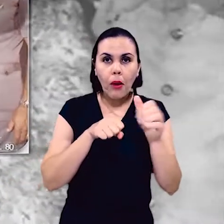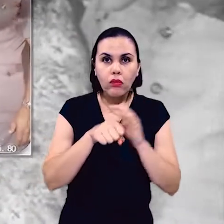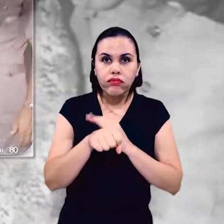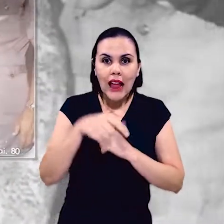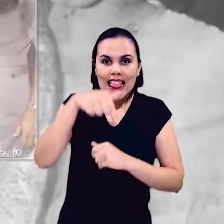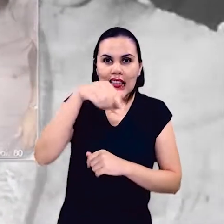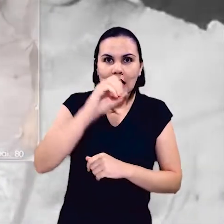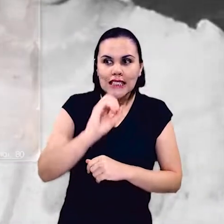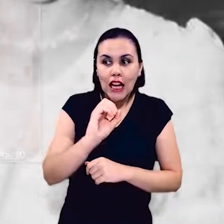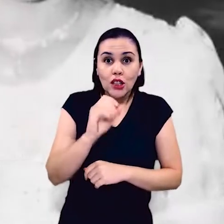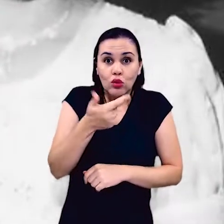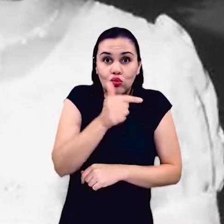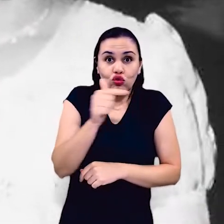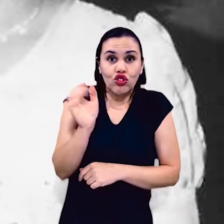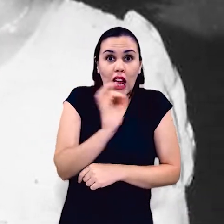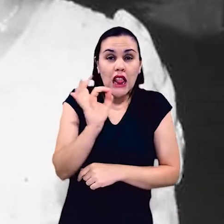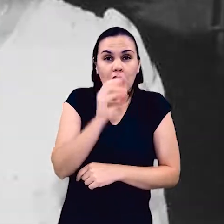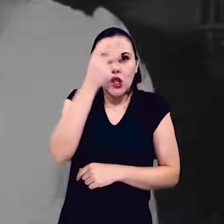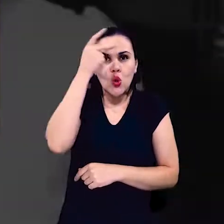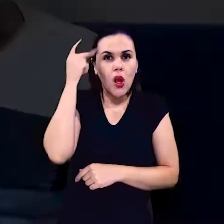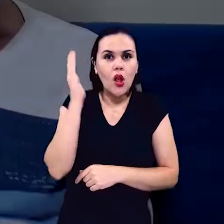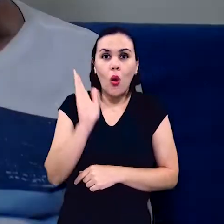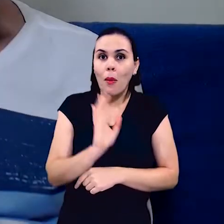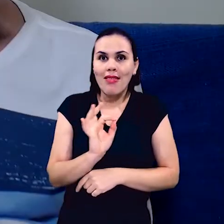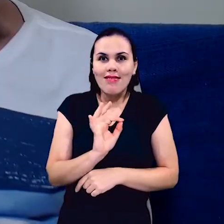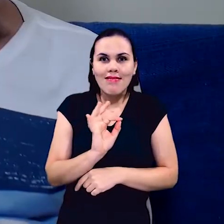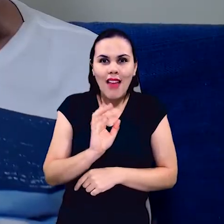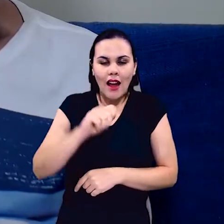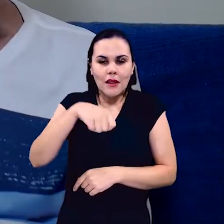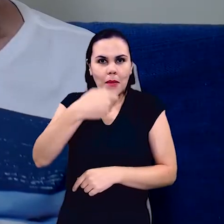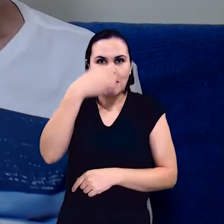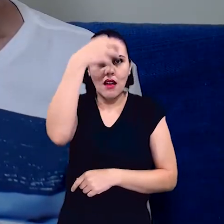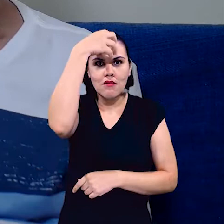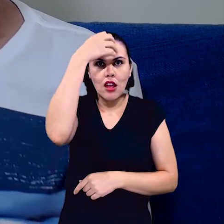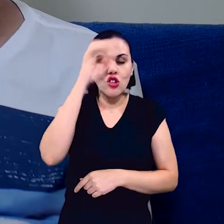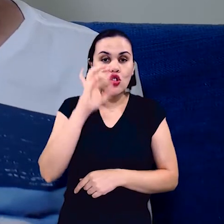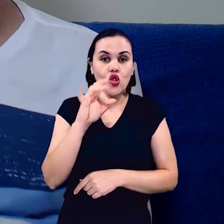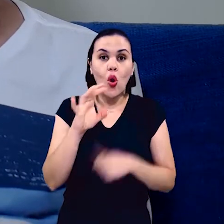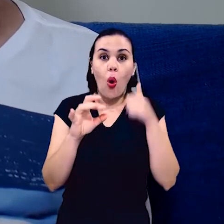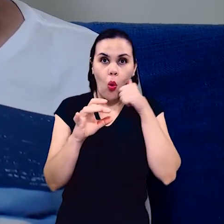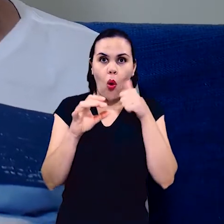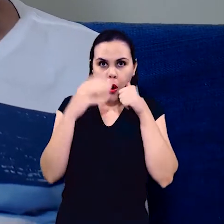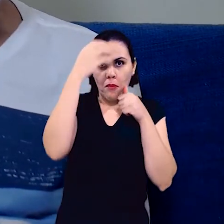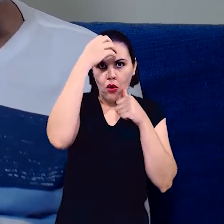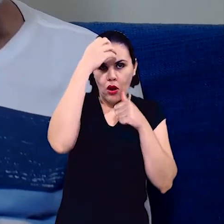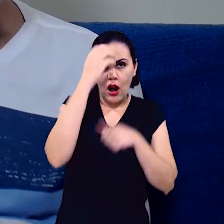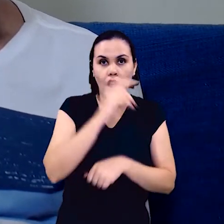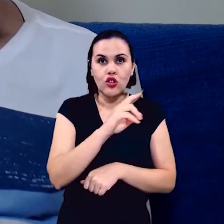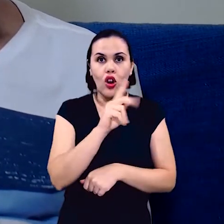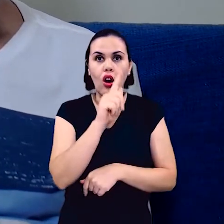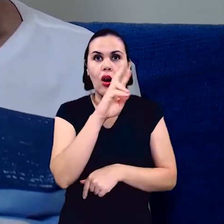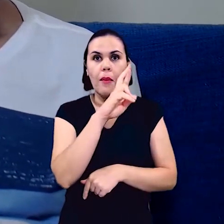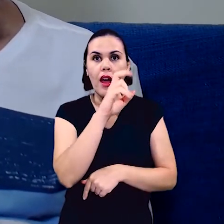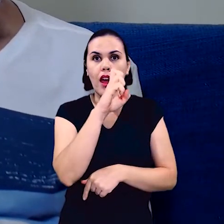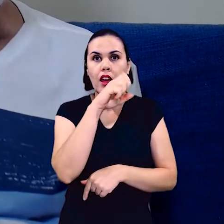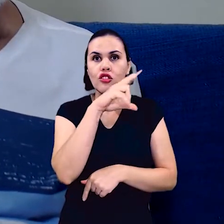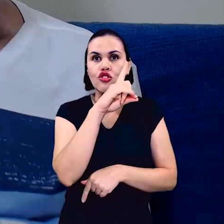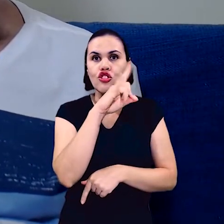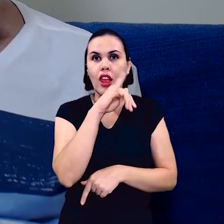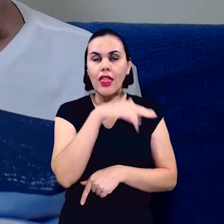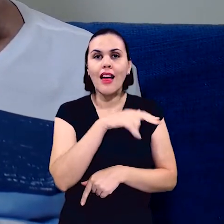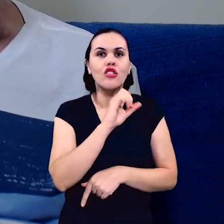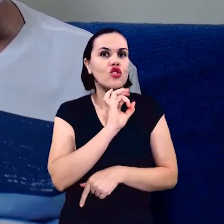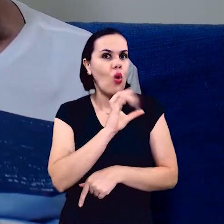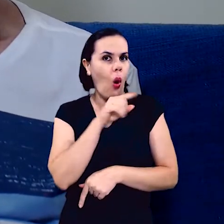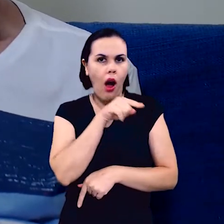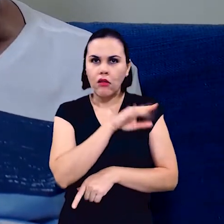E em 70, como não tinha ninguém mais para ser imperador, tinha só a imperatriz, que era a Regina,